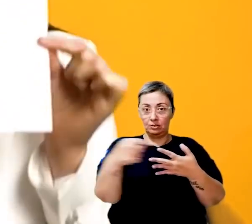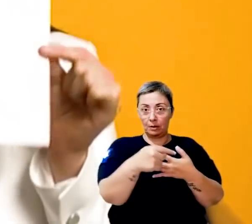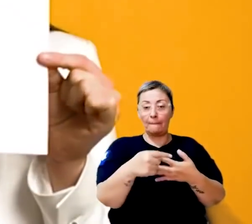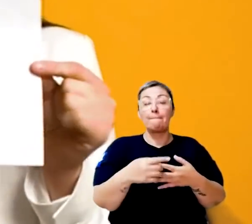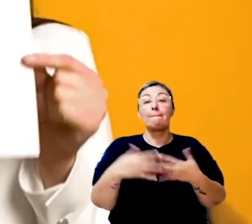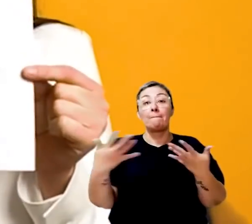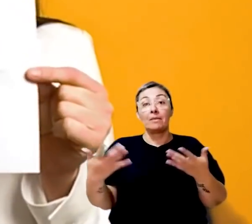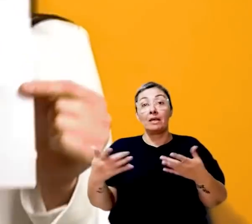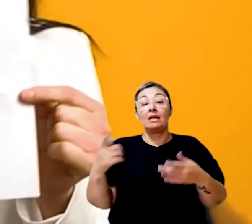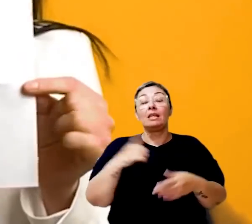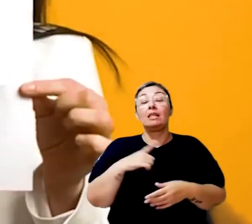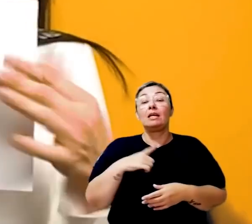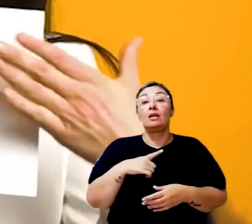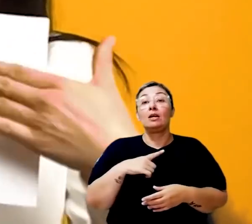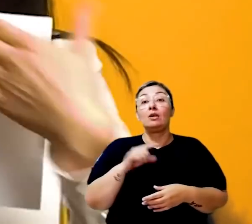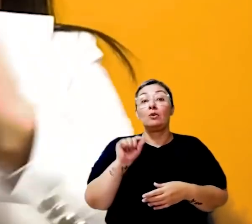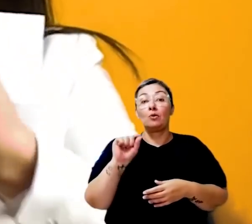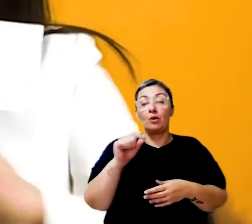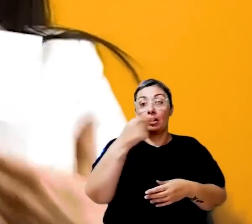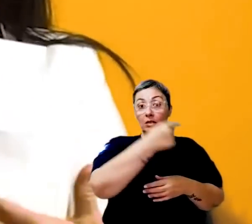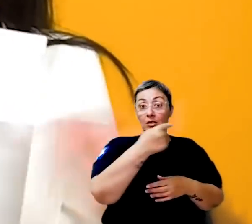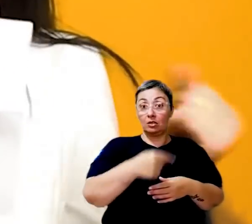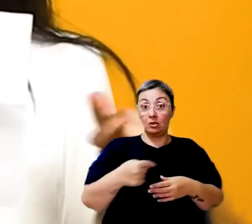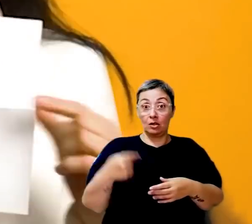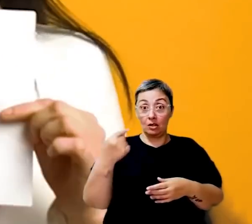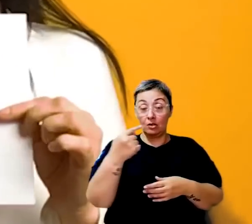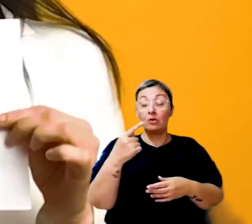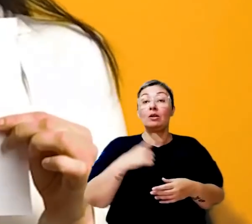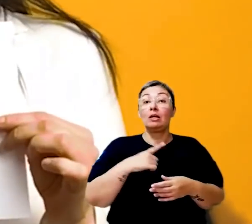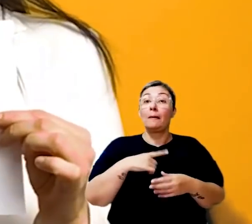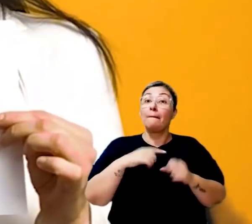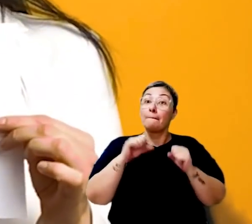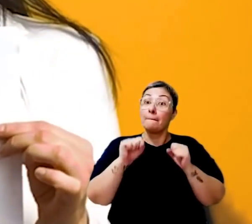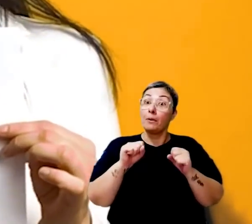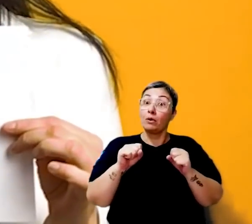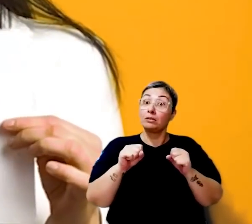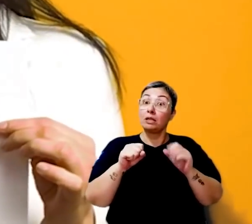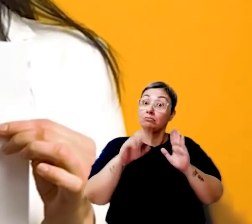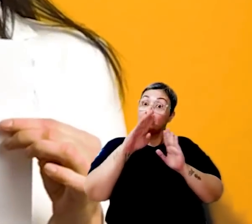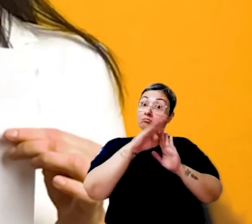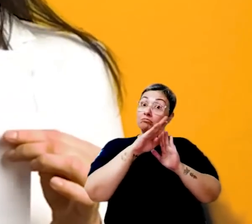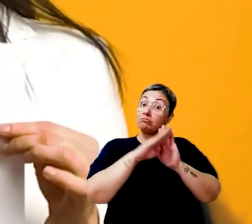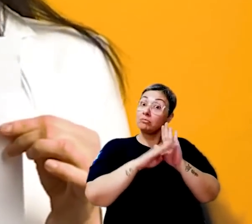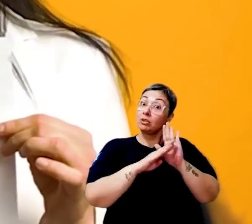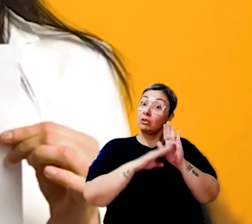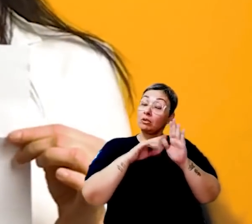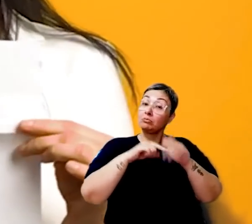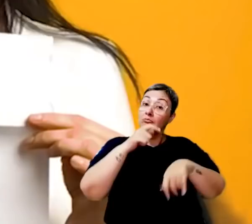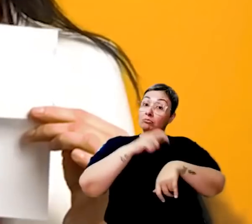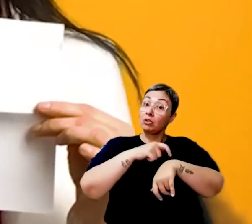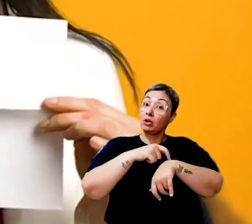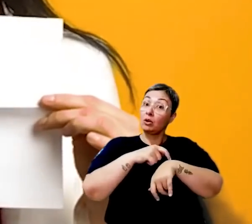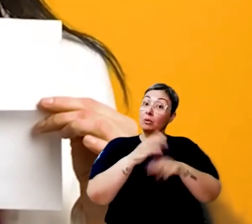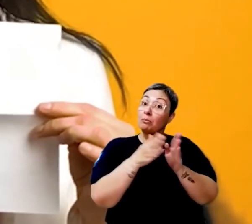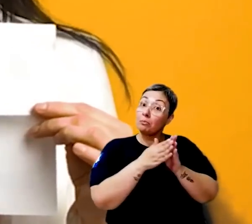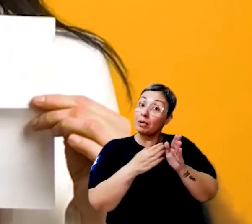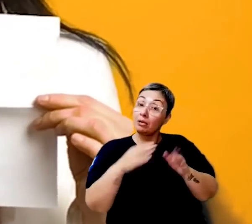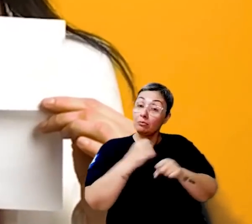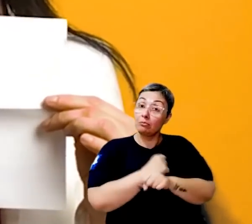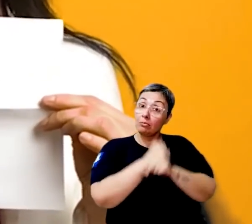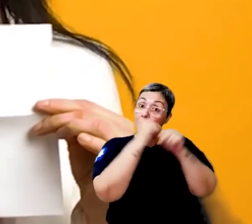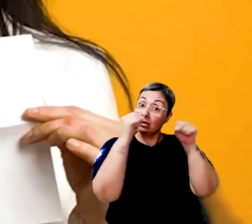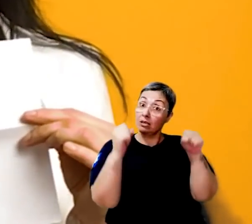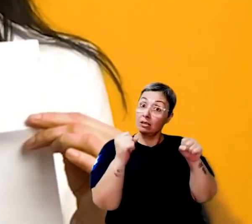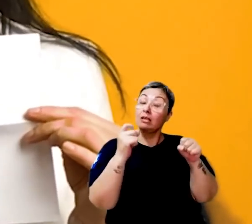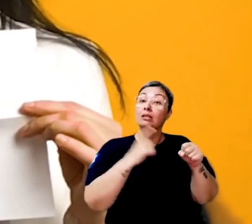E aqui eu tenho, nesses 4 pedaços eu posso ter uma rotina já do período da manhã. Você